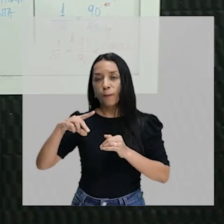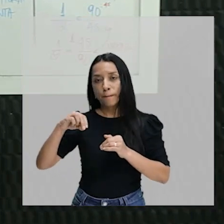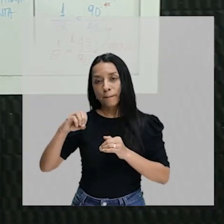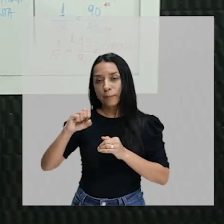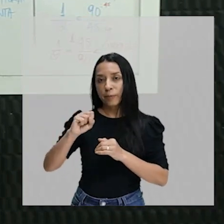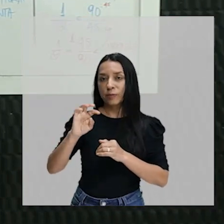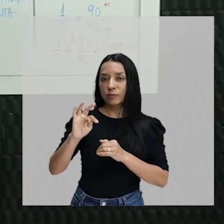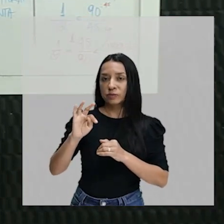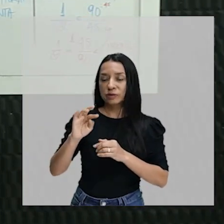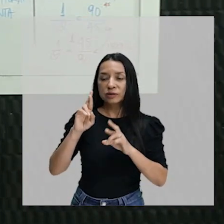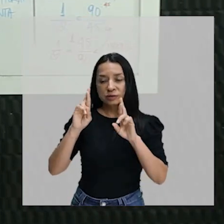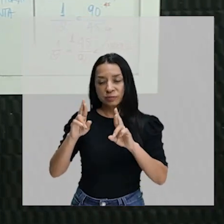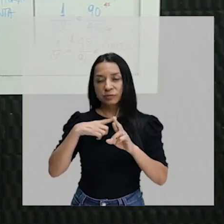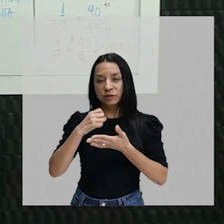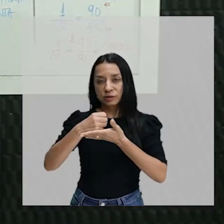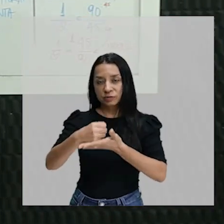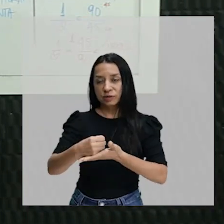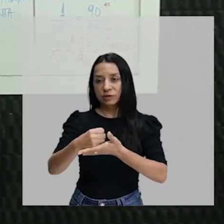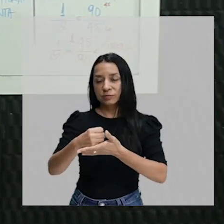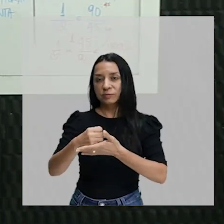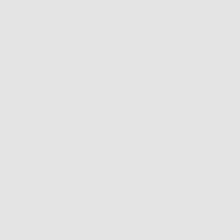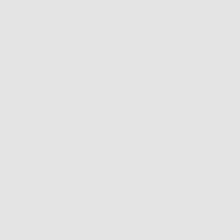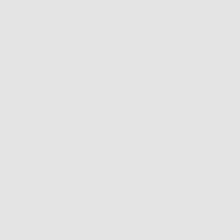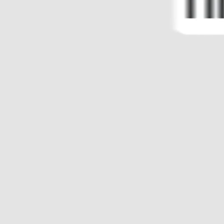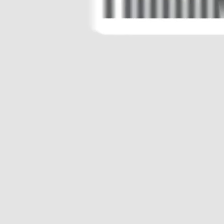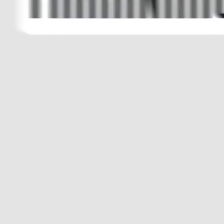ajudado um abraço a todos hashtag fica em casa aprendendo